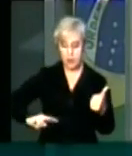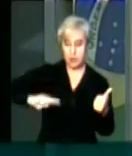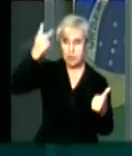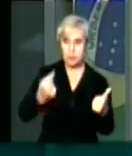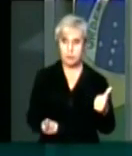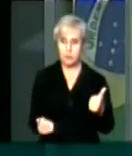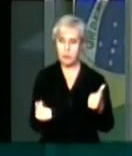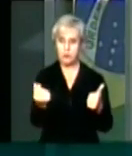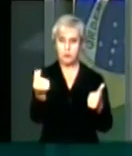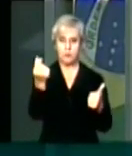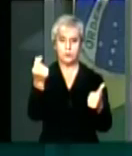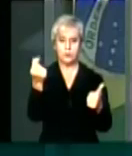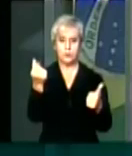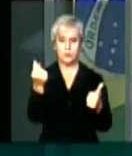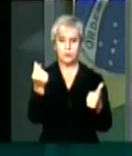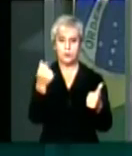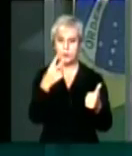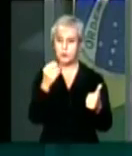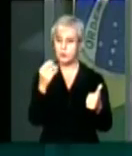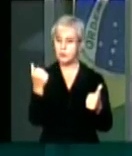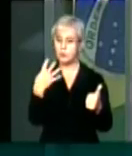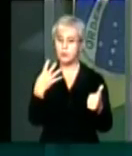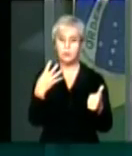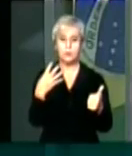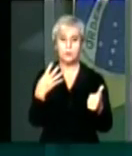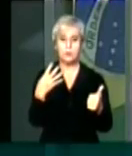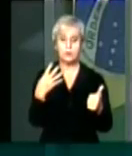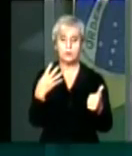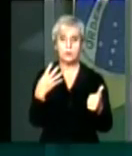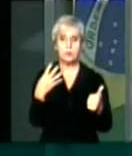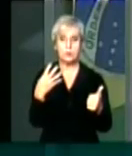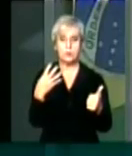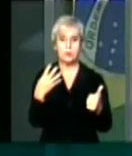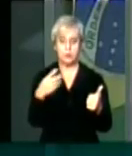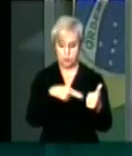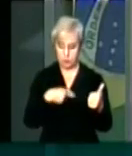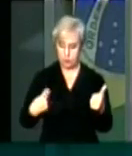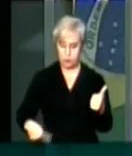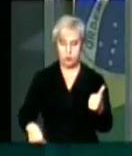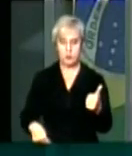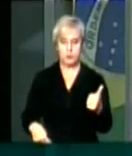crescimento da economia no biênio 2014, previsão 2015. China,